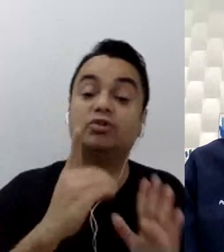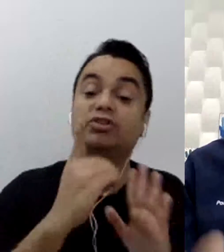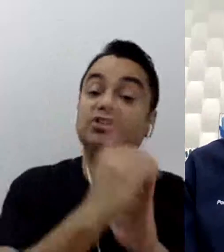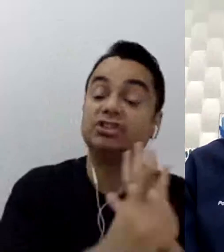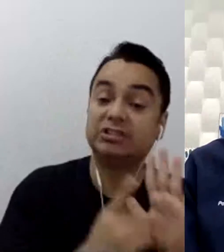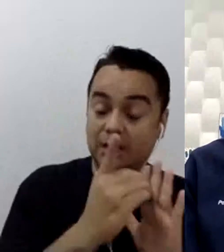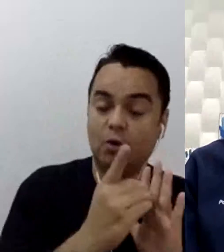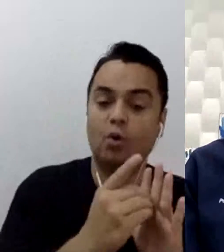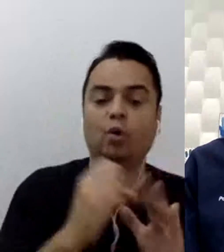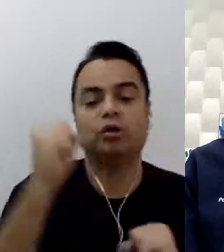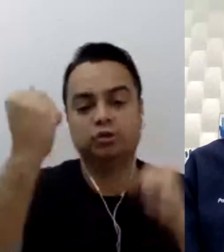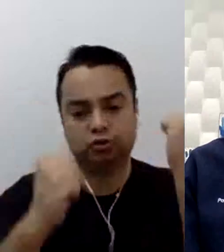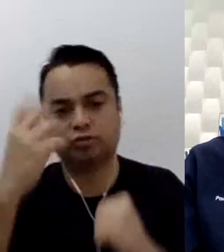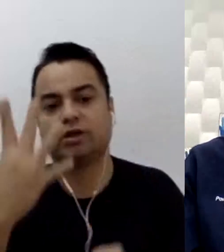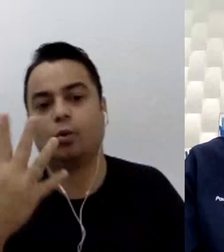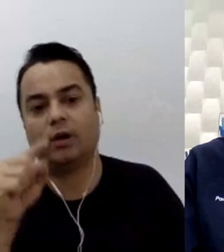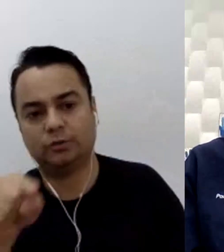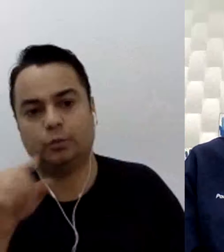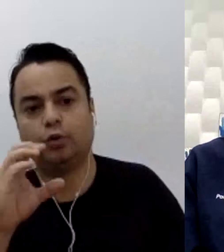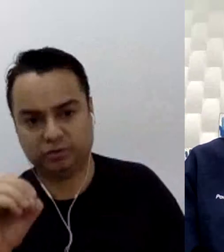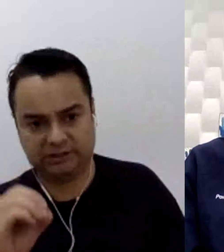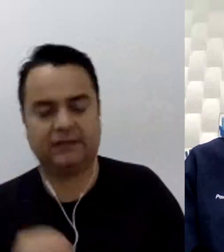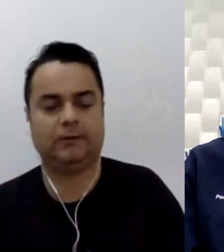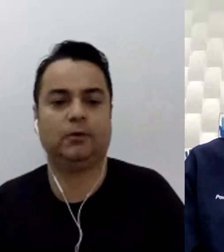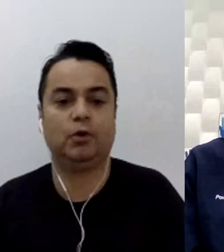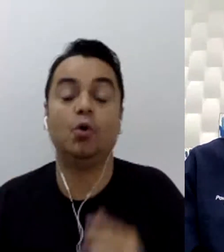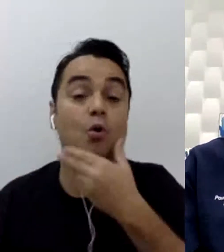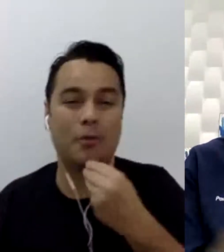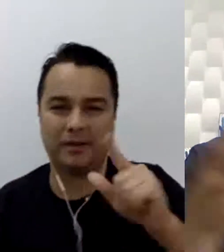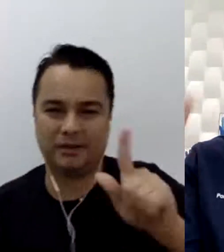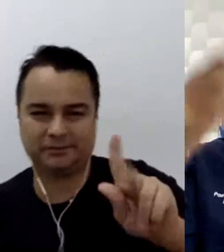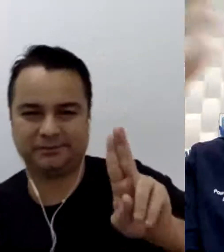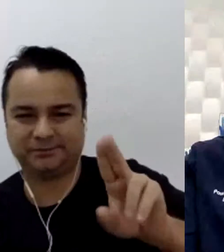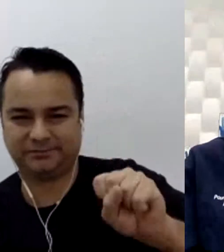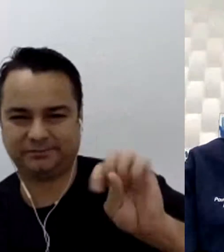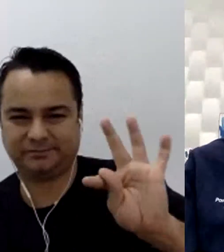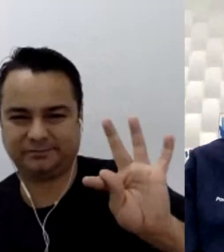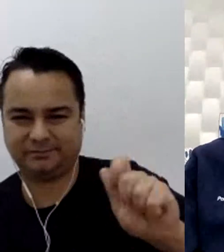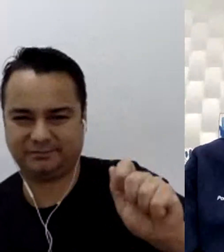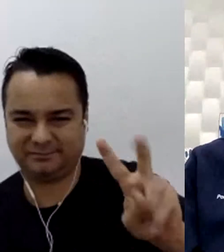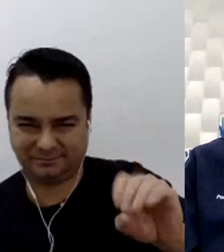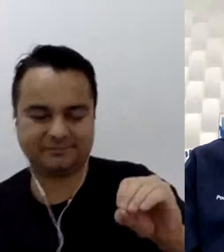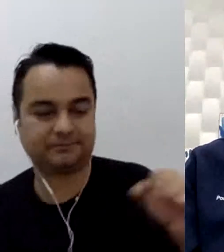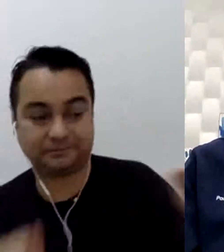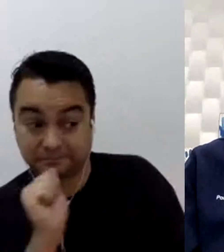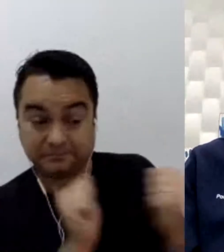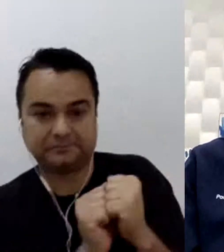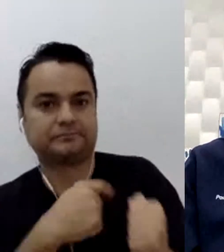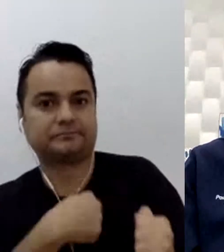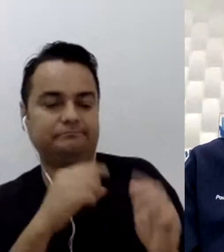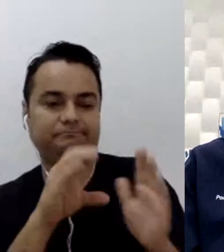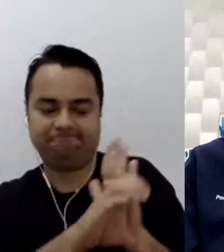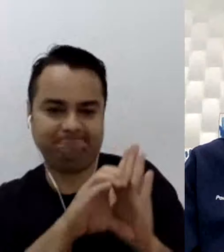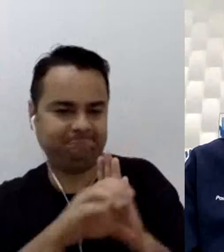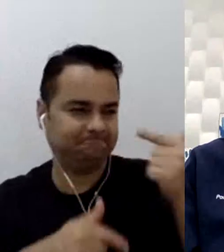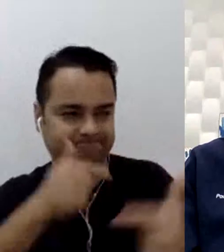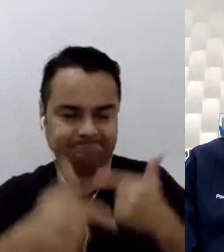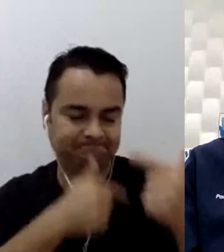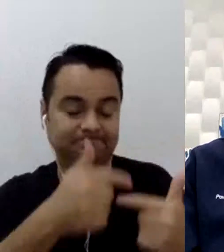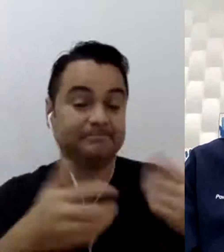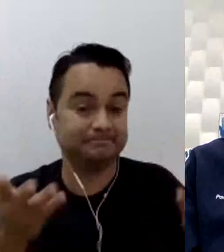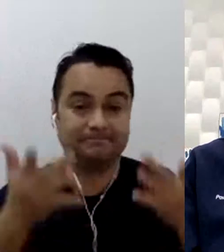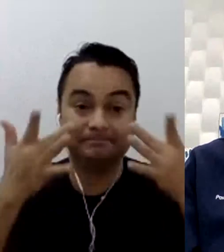digitalização, de indústria 4.0. O Gustavo é um dos que, junto comigo, né, nós trabalhamos com esse conceito, e ele vai apresentar